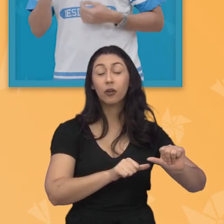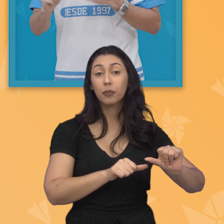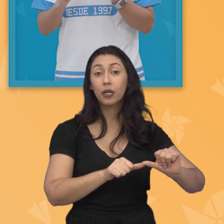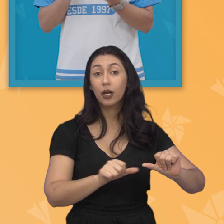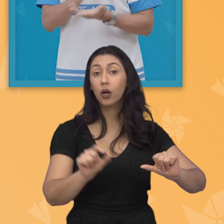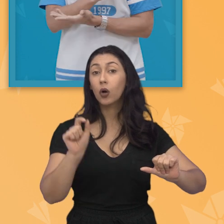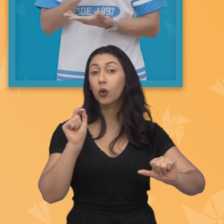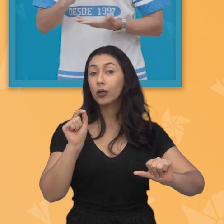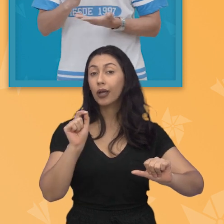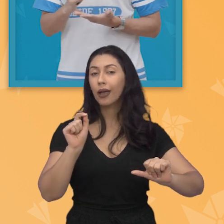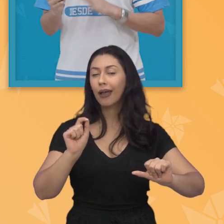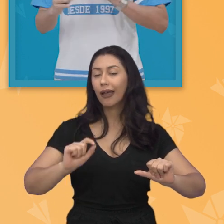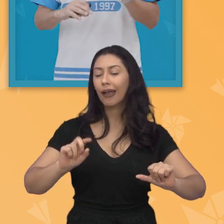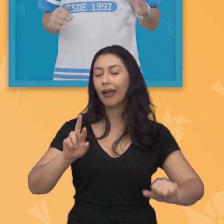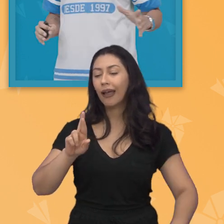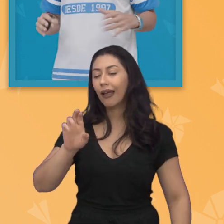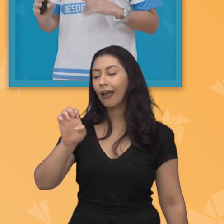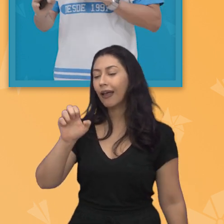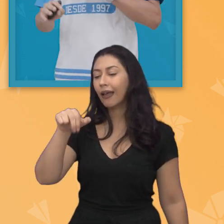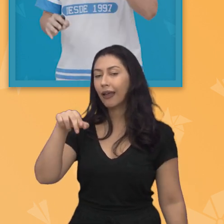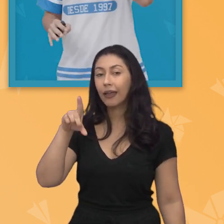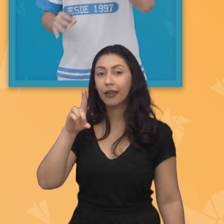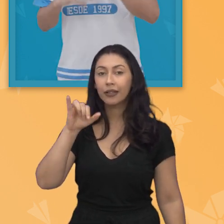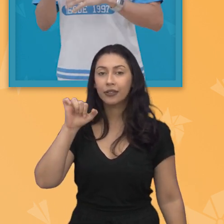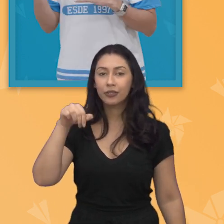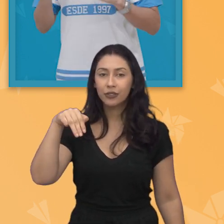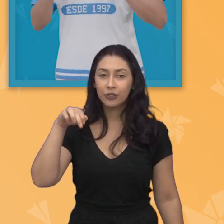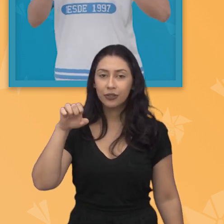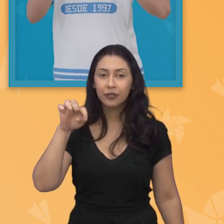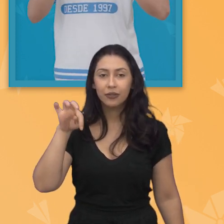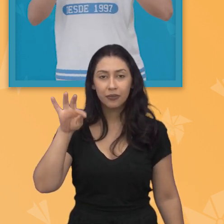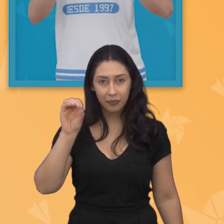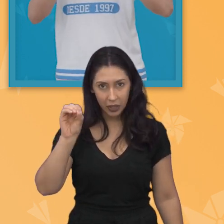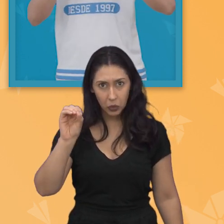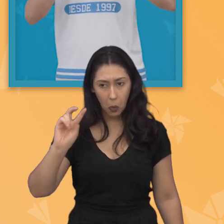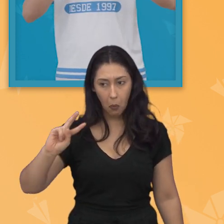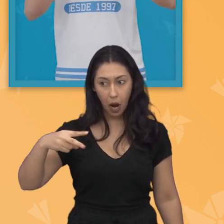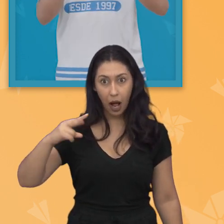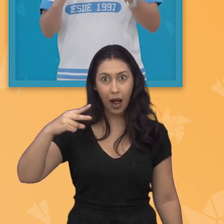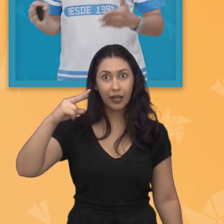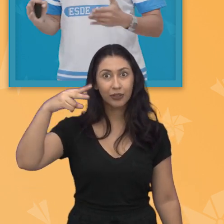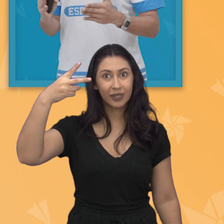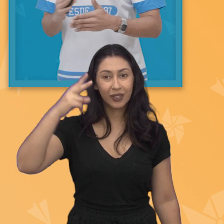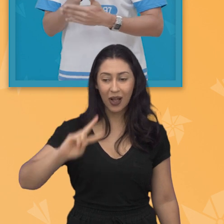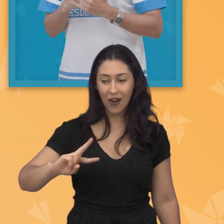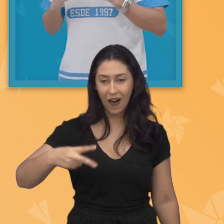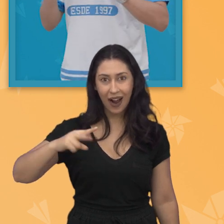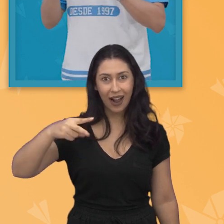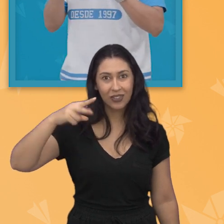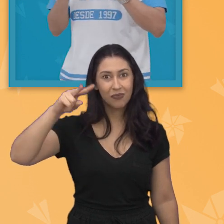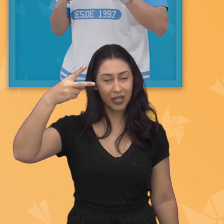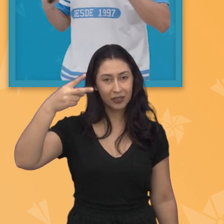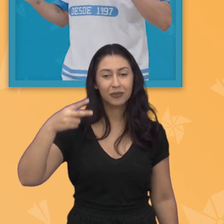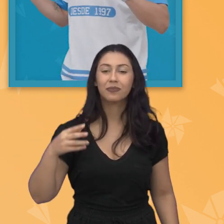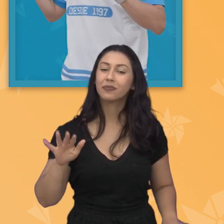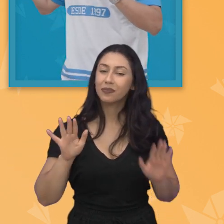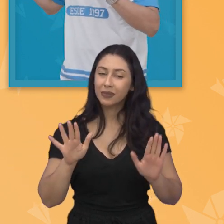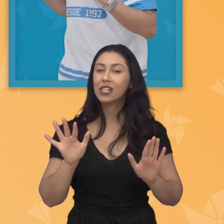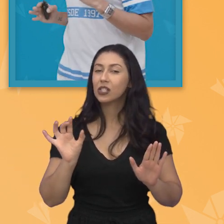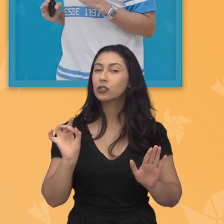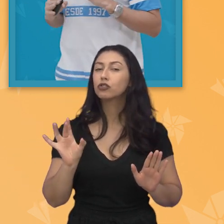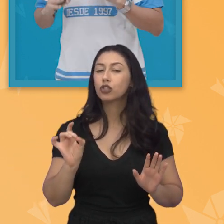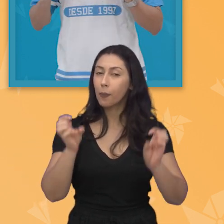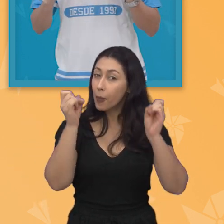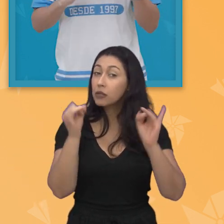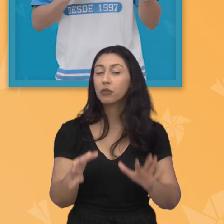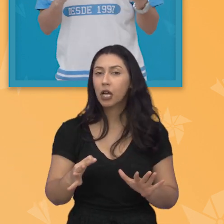chamado o quê? De rendimento de reação. Então é basicamente isso. Para complementar então o nosso conteúdo de estequiometria, né, é só para finalizar aqui, né,